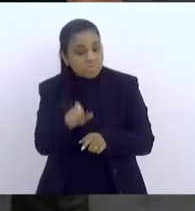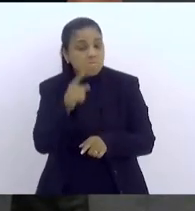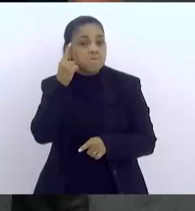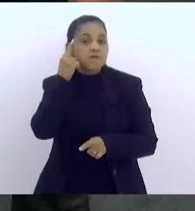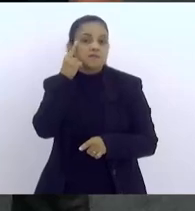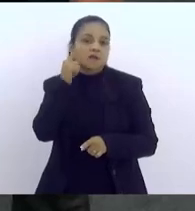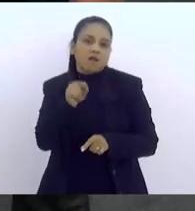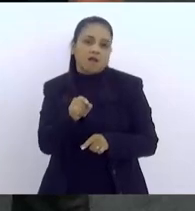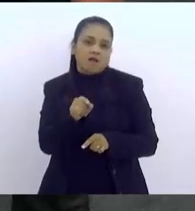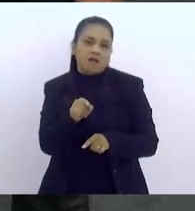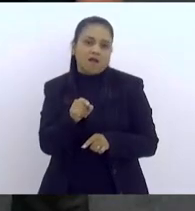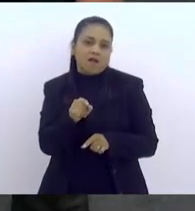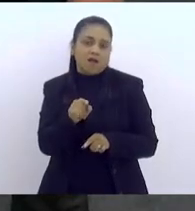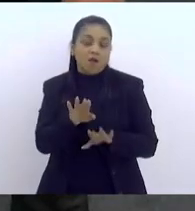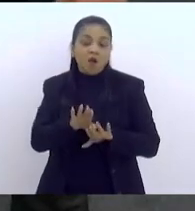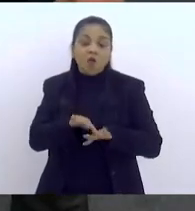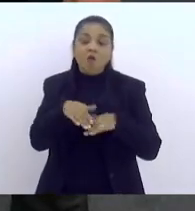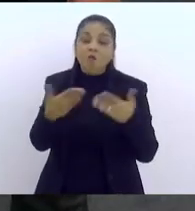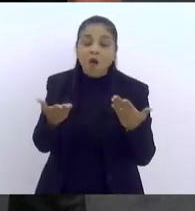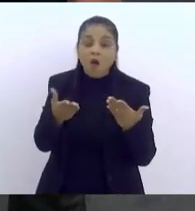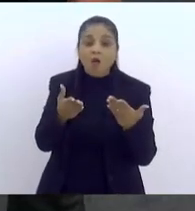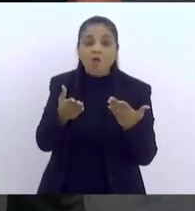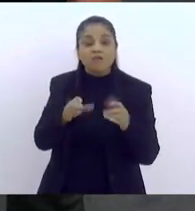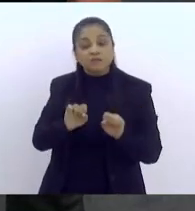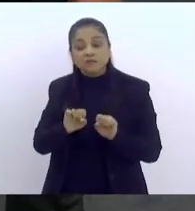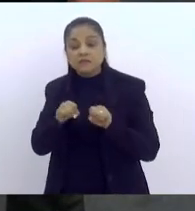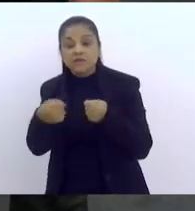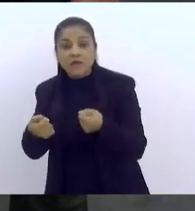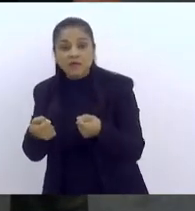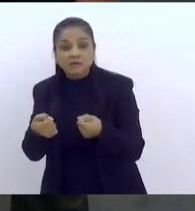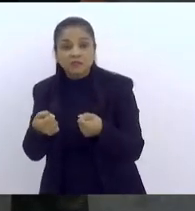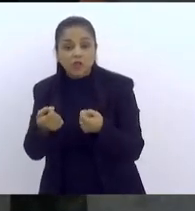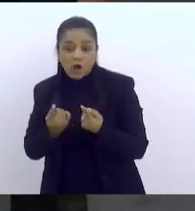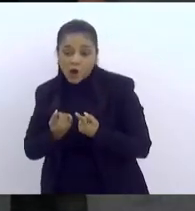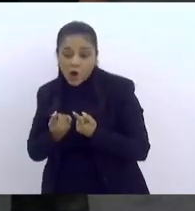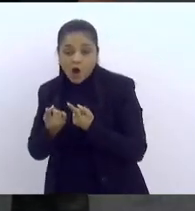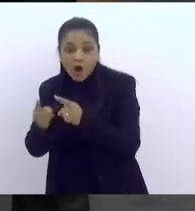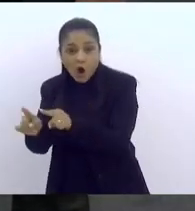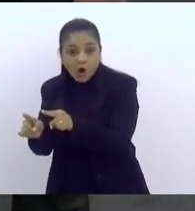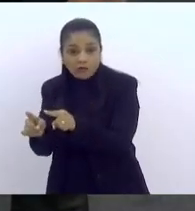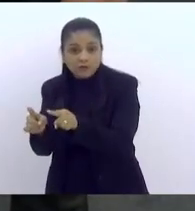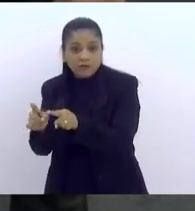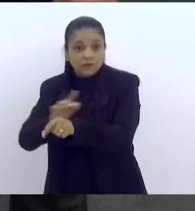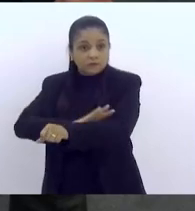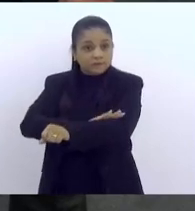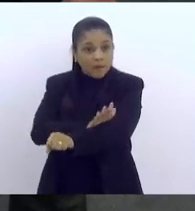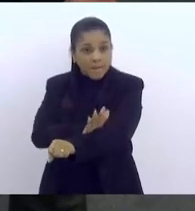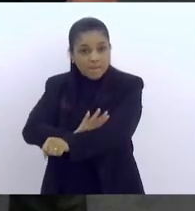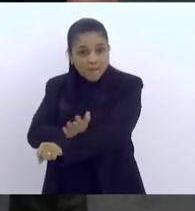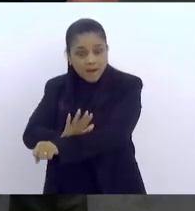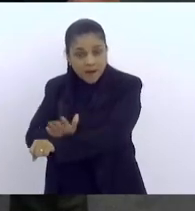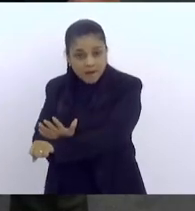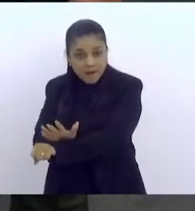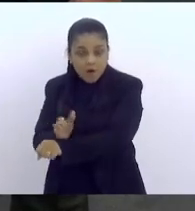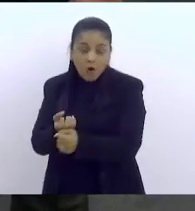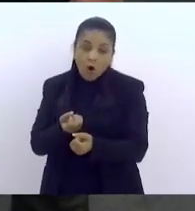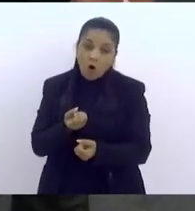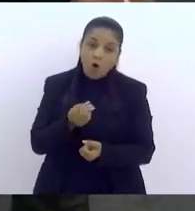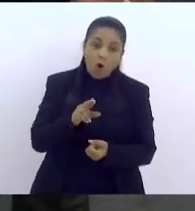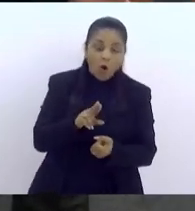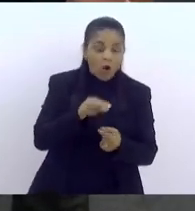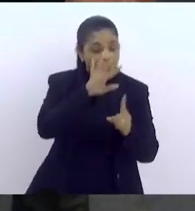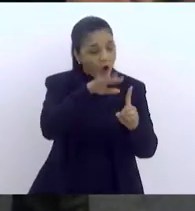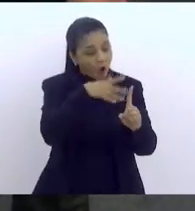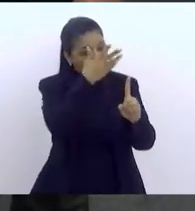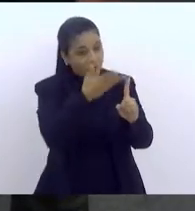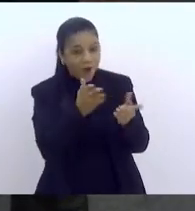inclusive, qual a bandeira que defende. Se a bandeira contra a intolerância e contra os preconceitos, ou se